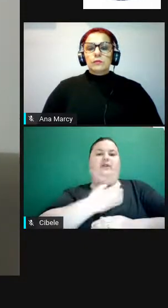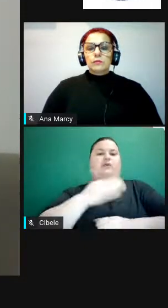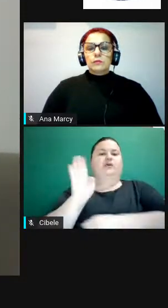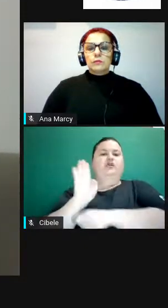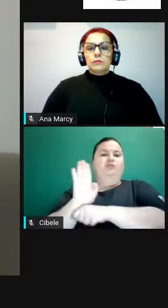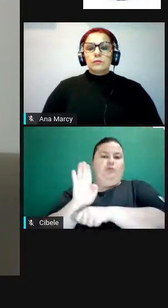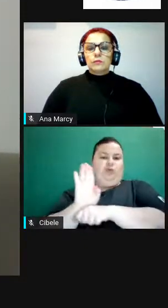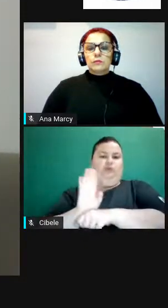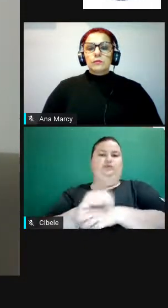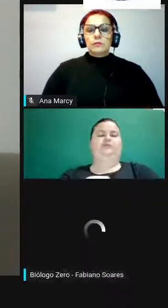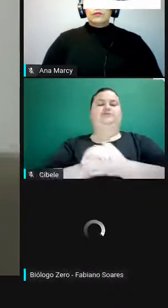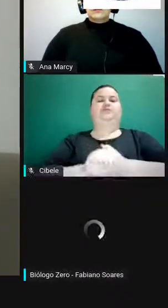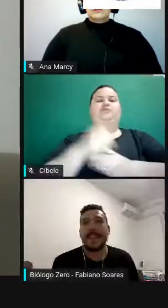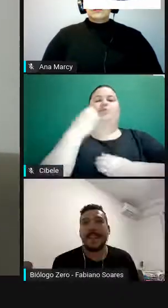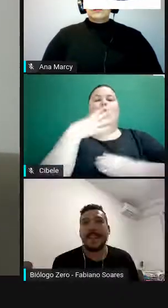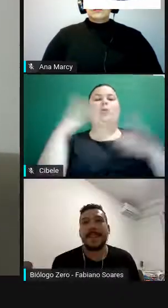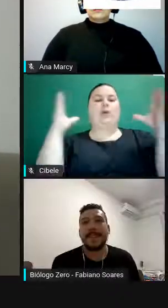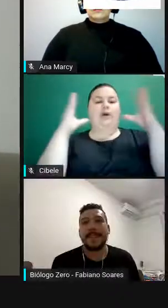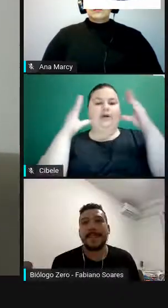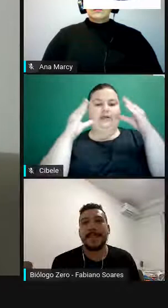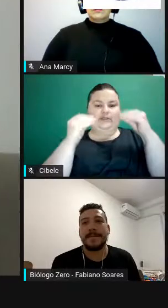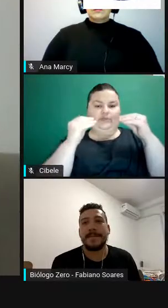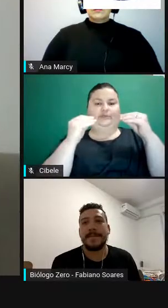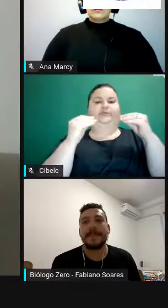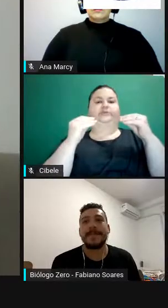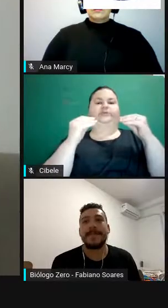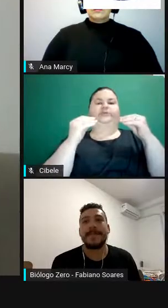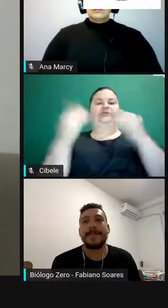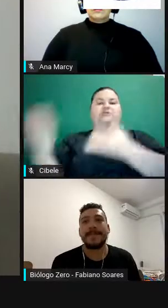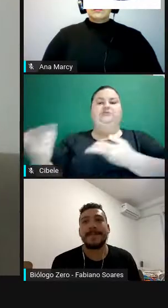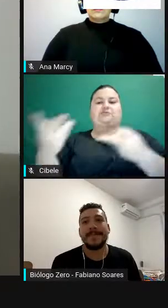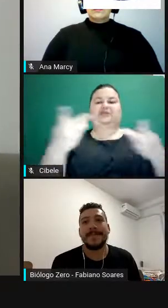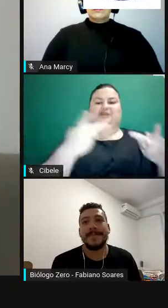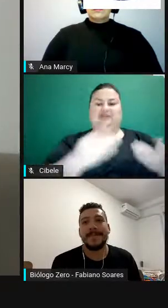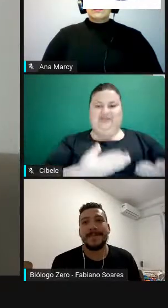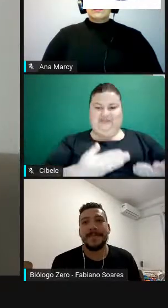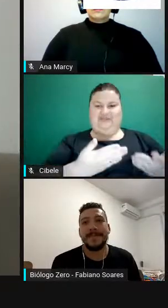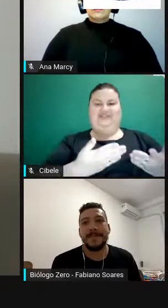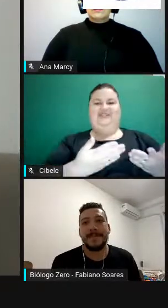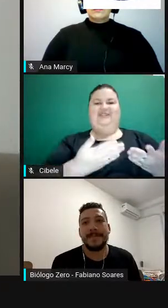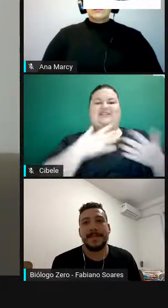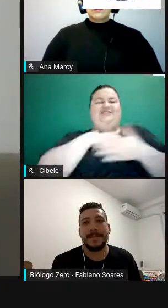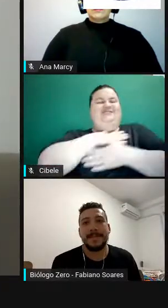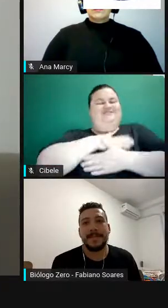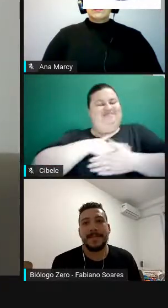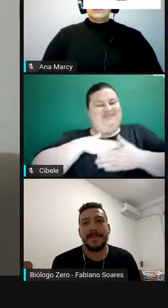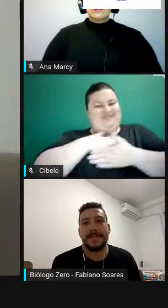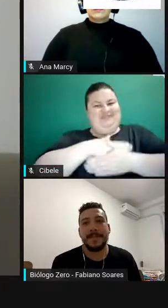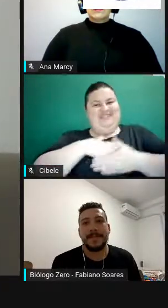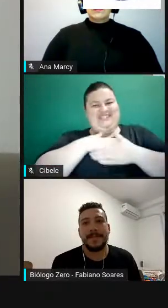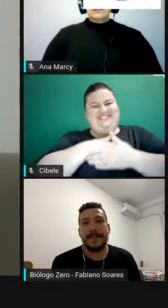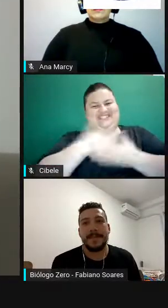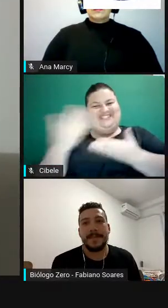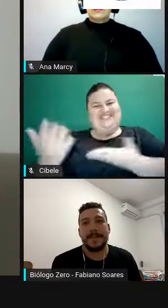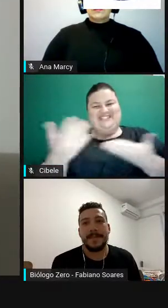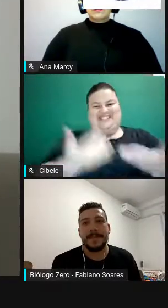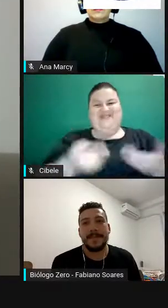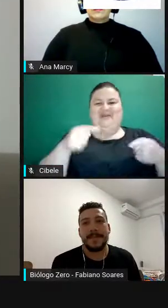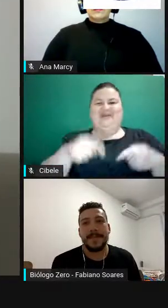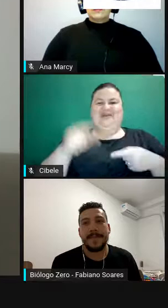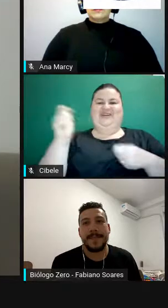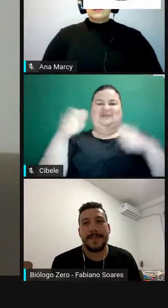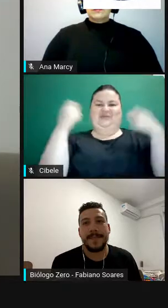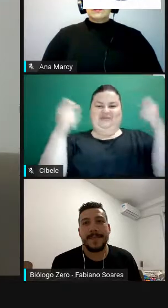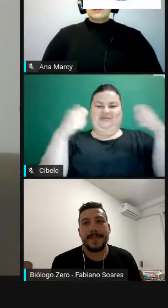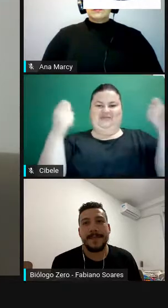boa noite Fabiano seja muito bem-vindo é uma satisfação recebê-lo aqui no nosso evento e eu te